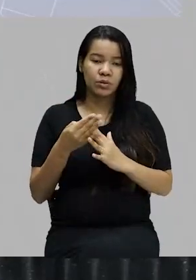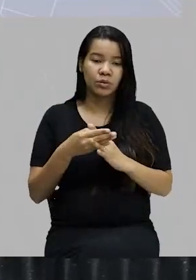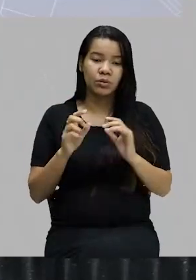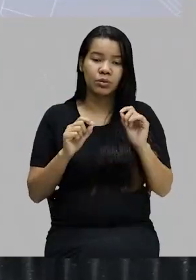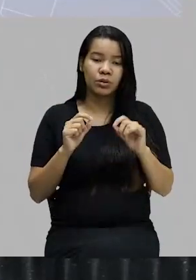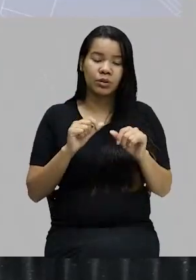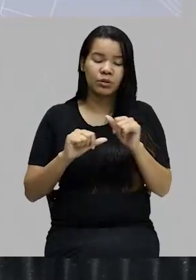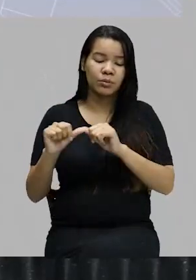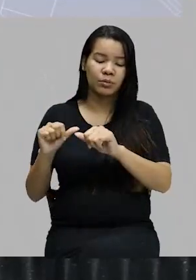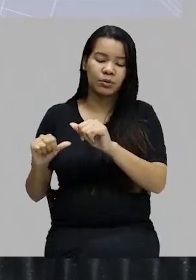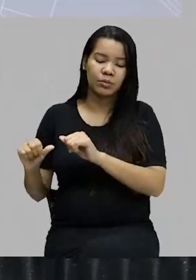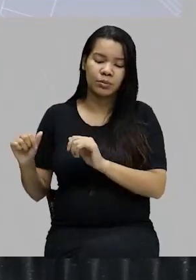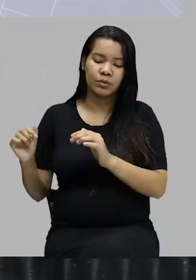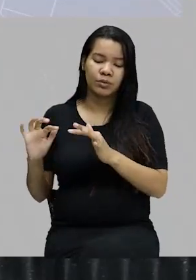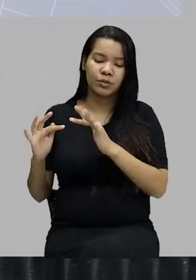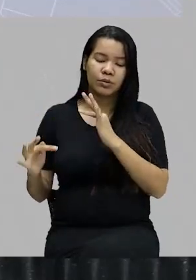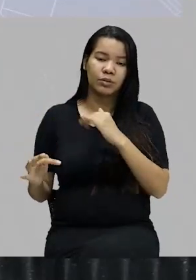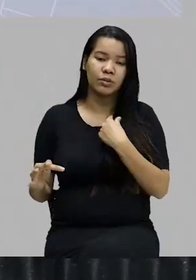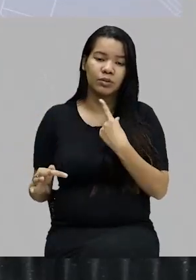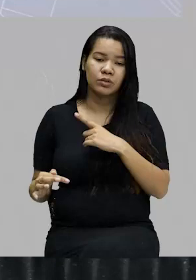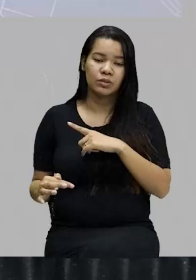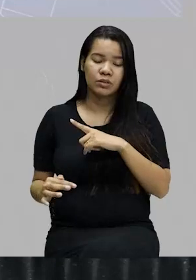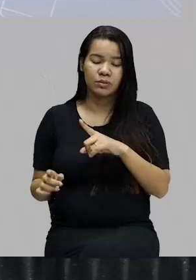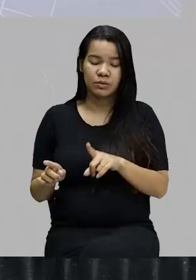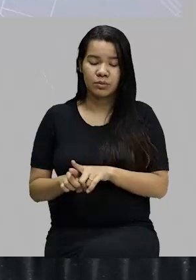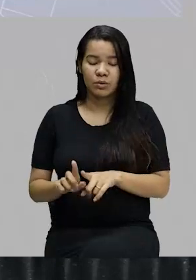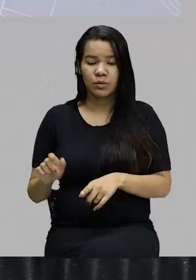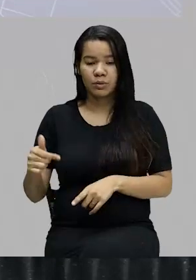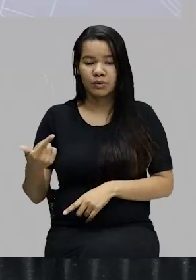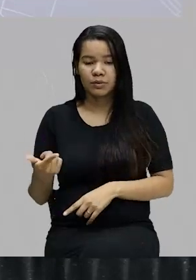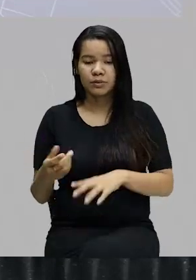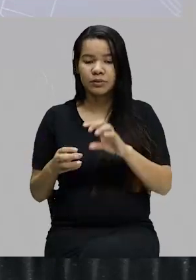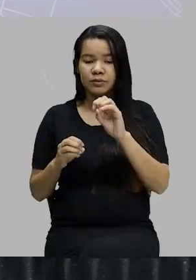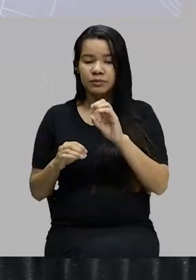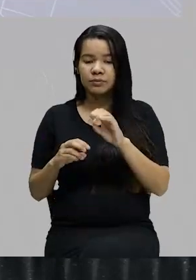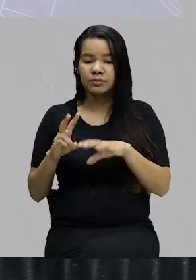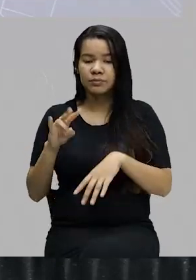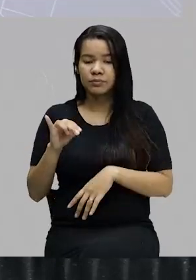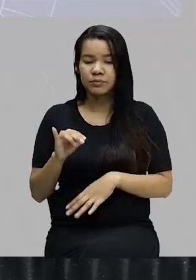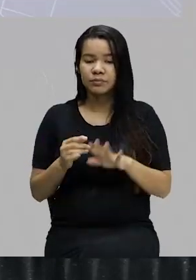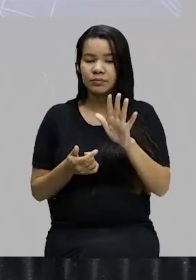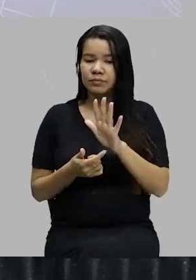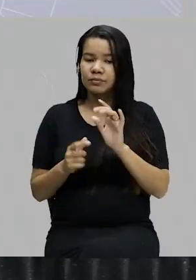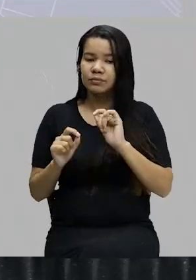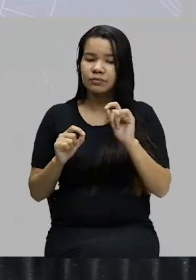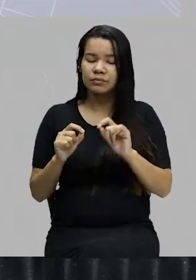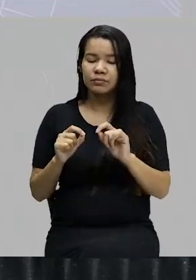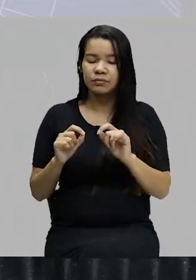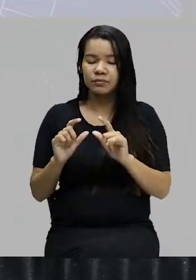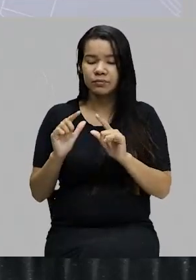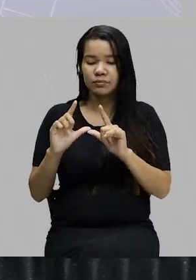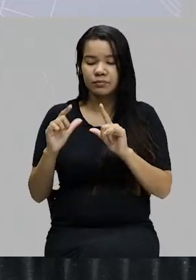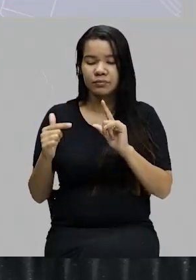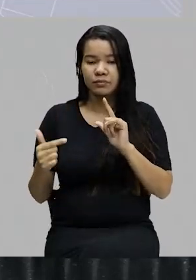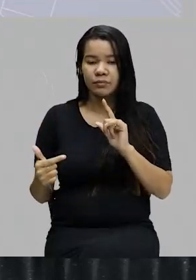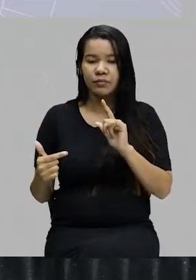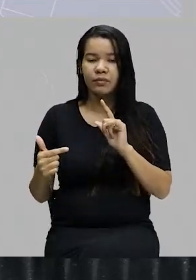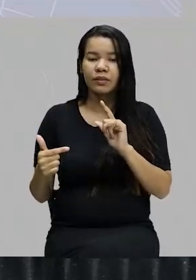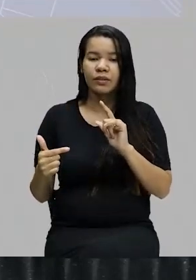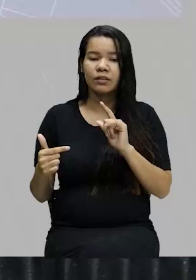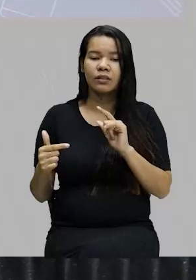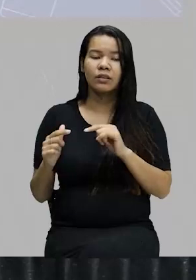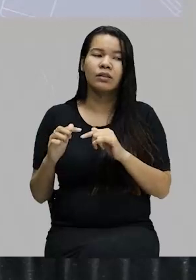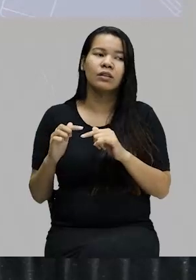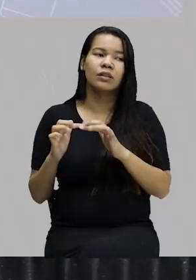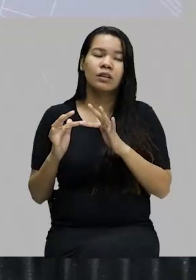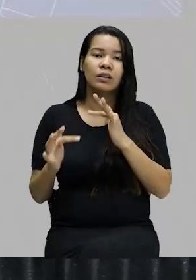Nós teremos ainda outras aulas sobre arcadismo, que vai trazer o quê? O arcadismo em Portugal, o arcadismo em Brasil e